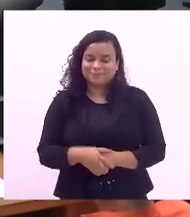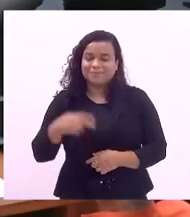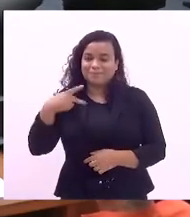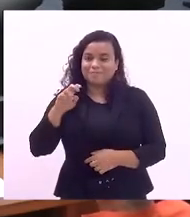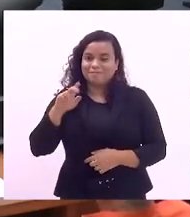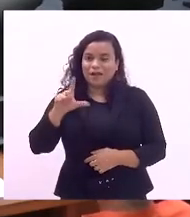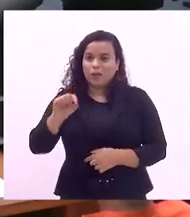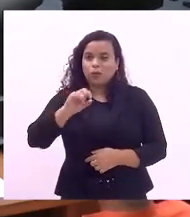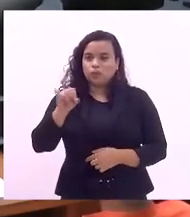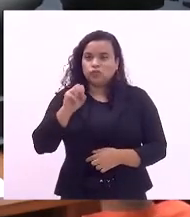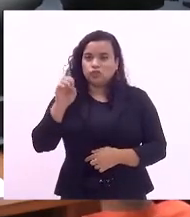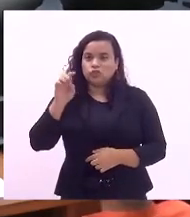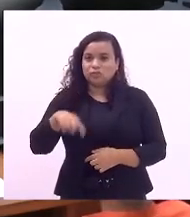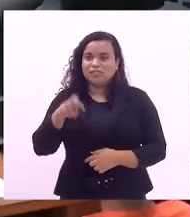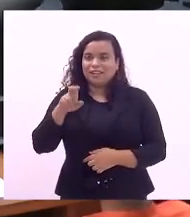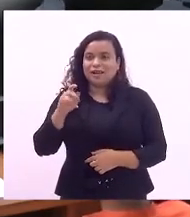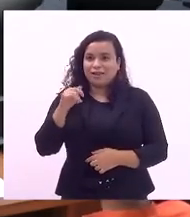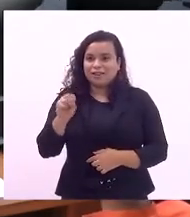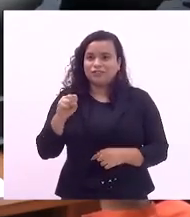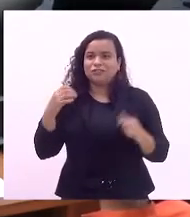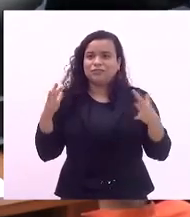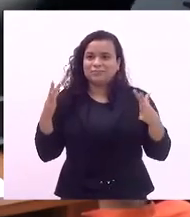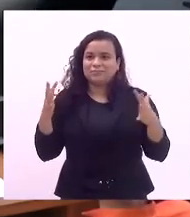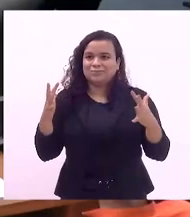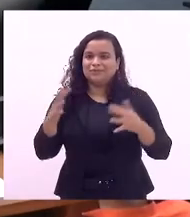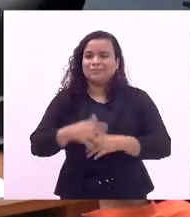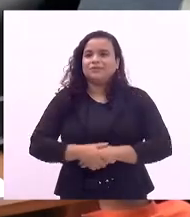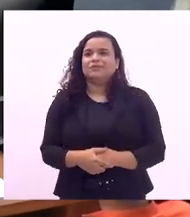Paulo José dos Reis